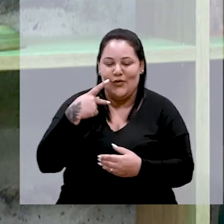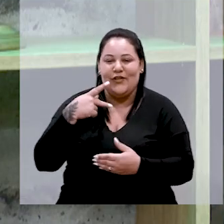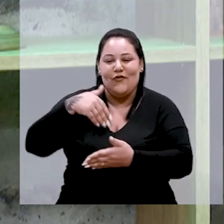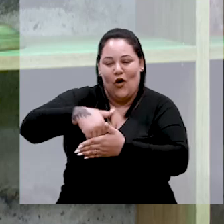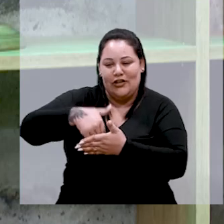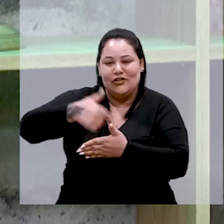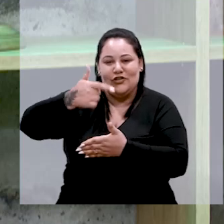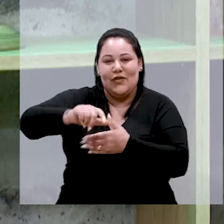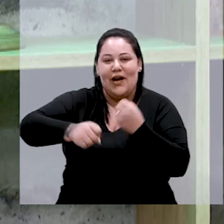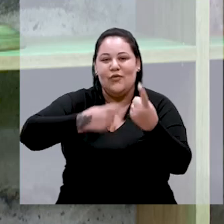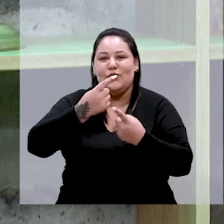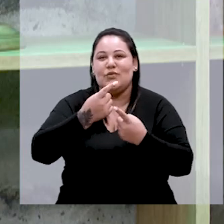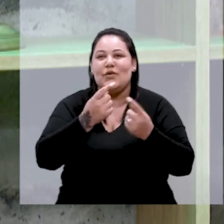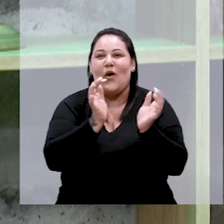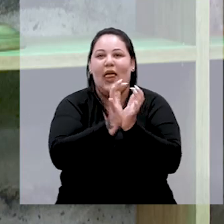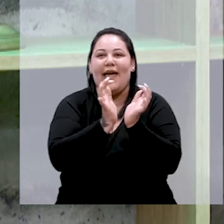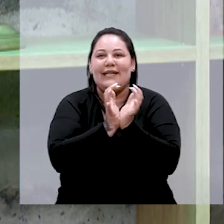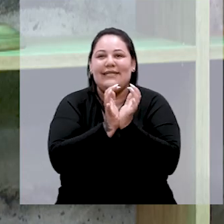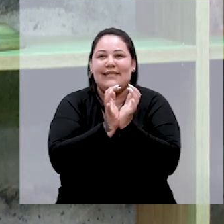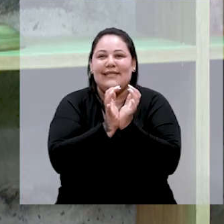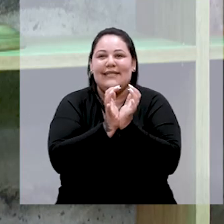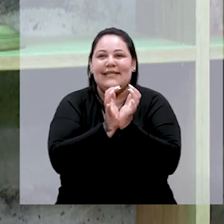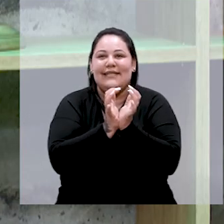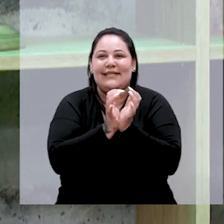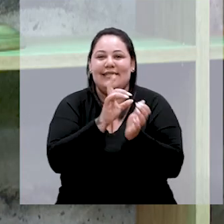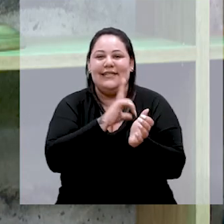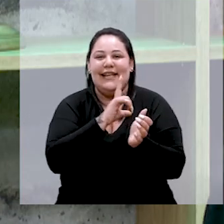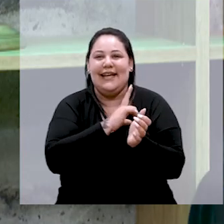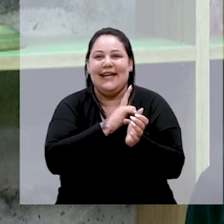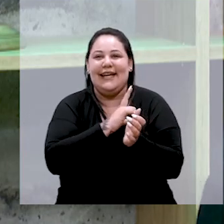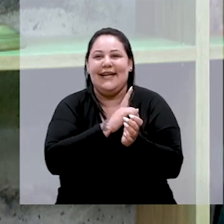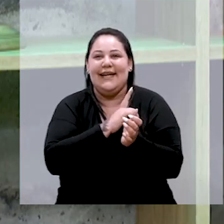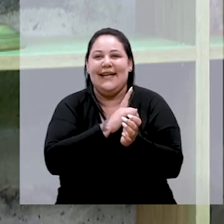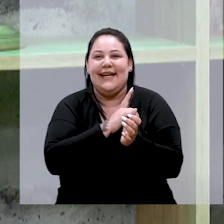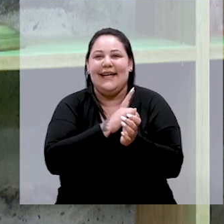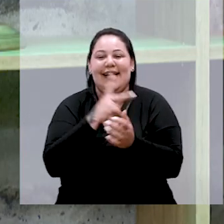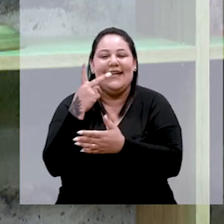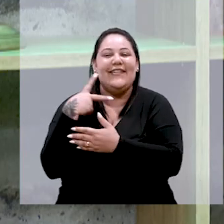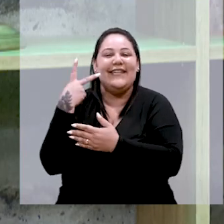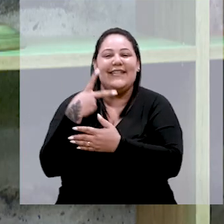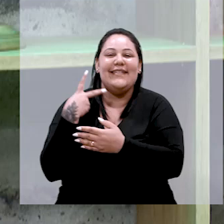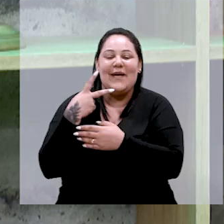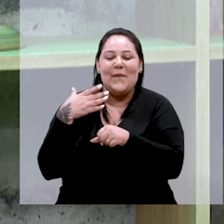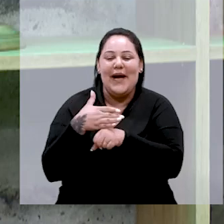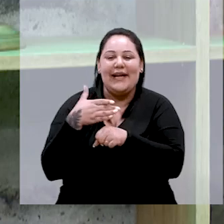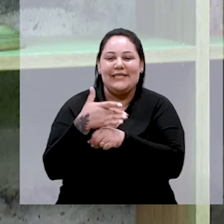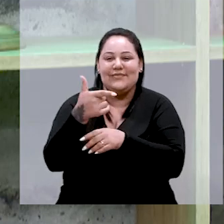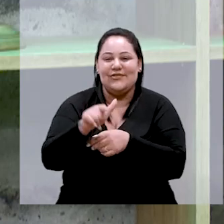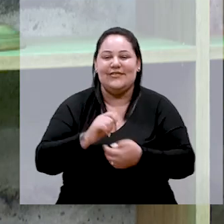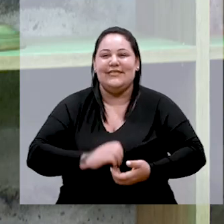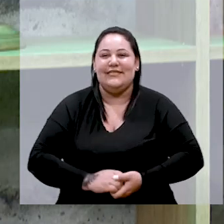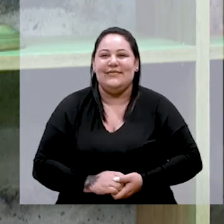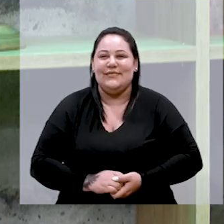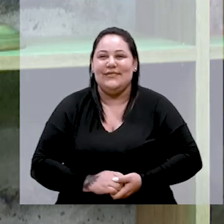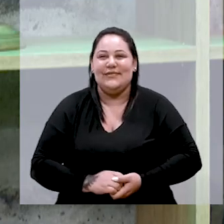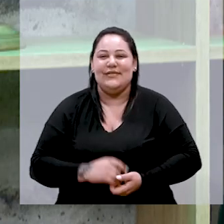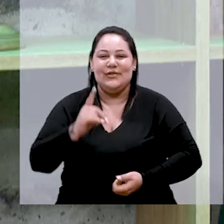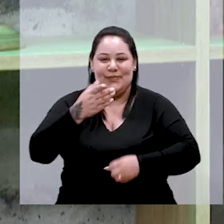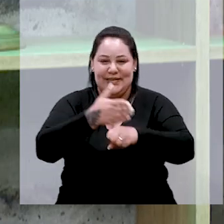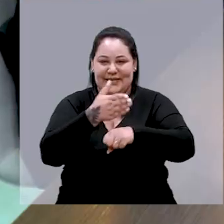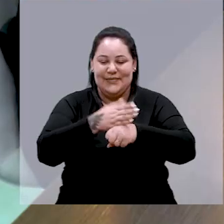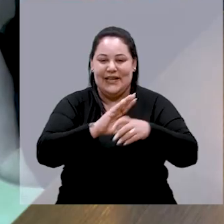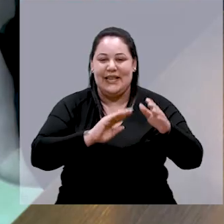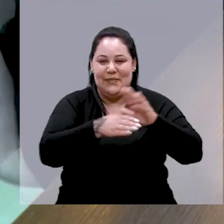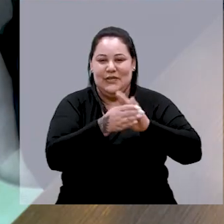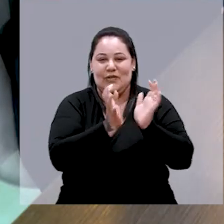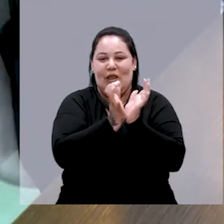então em relação a alguns colegas seus, digamos assim, é uma parlamentar veterana. Opa, já? A senhora tem participado um pouco da adaptação